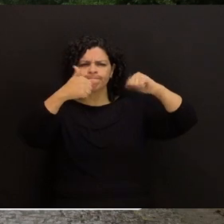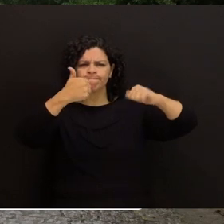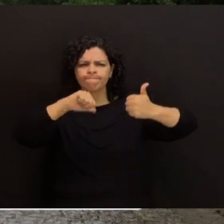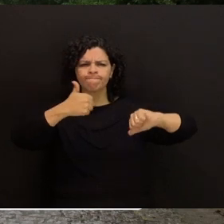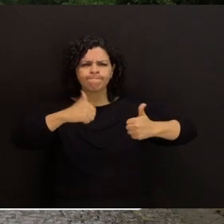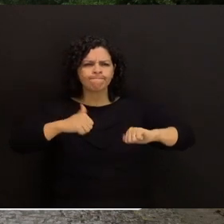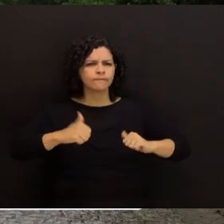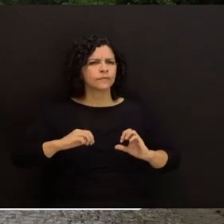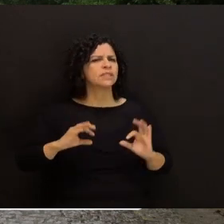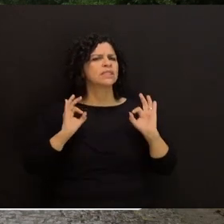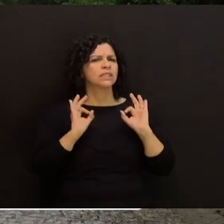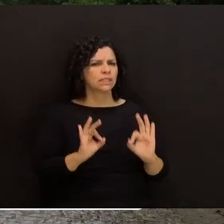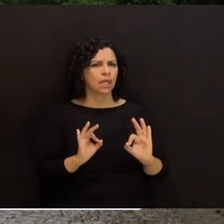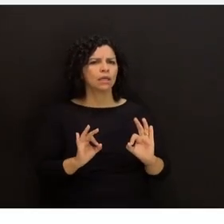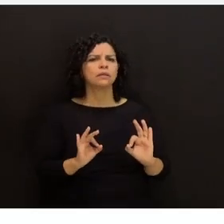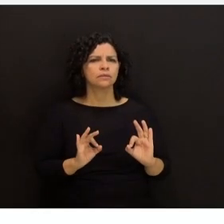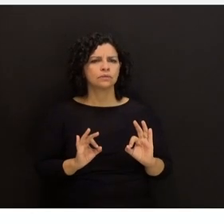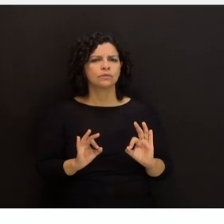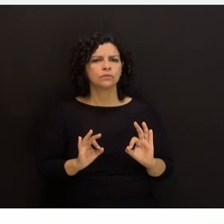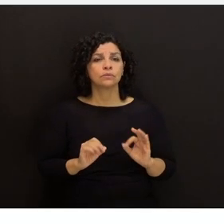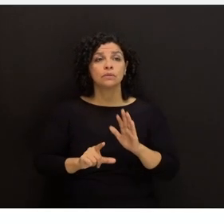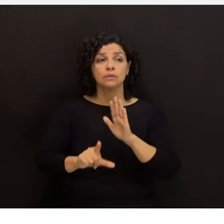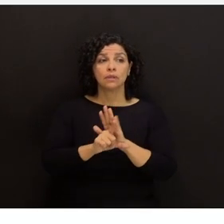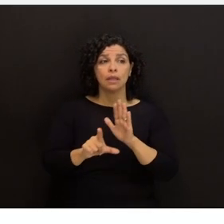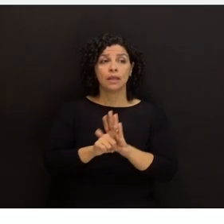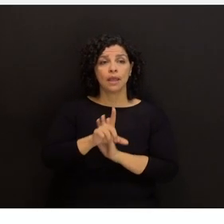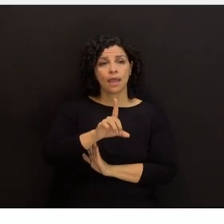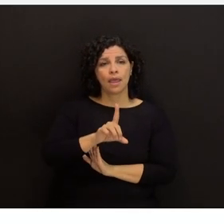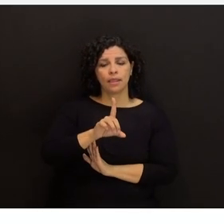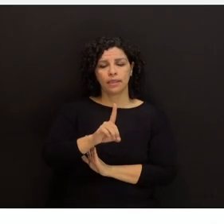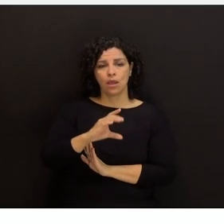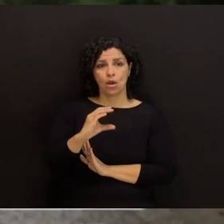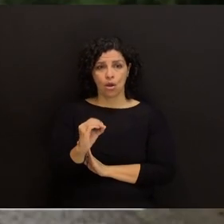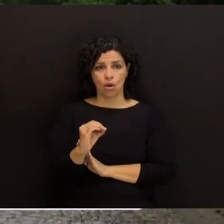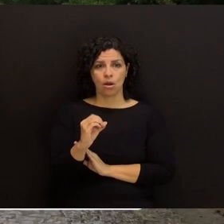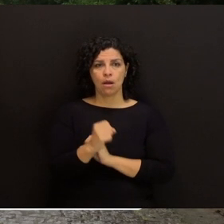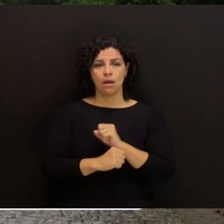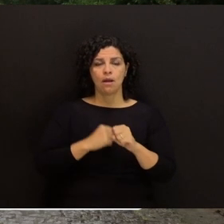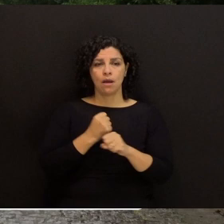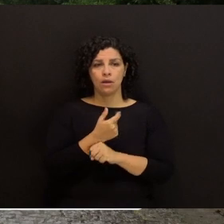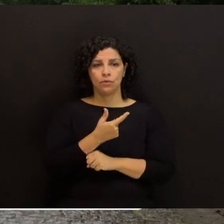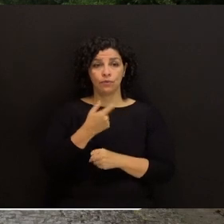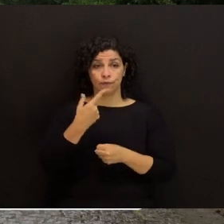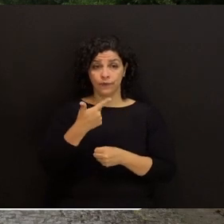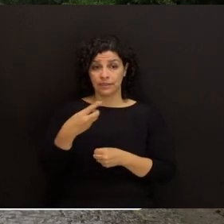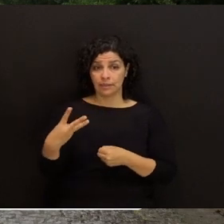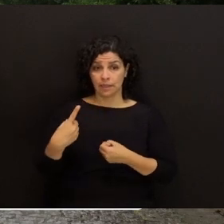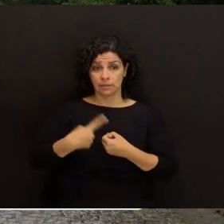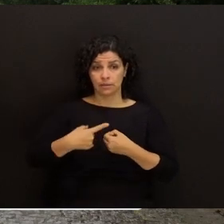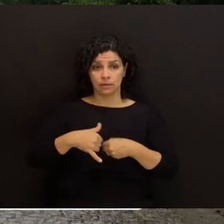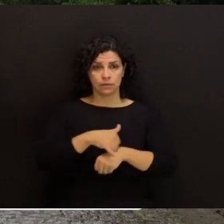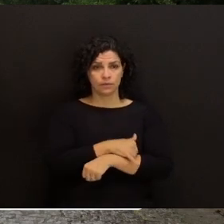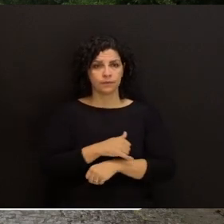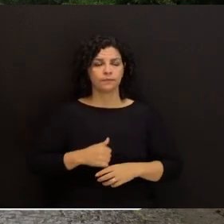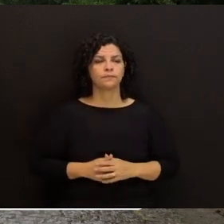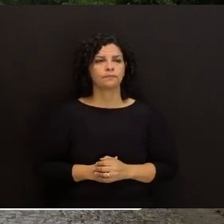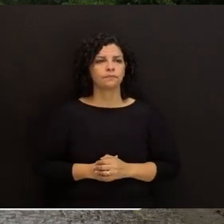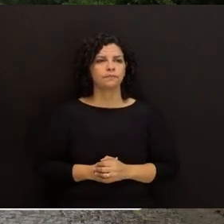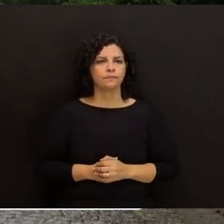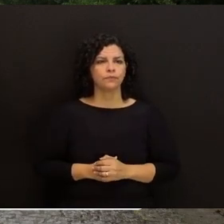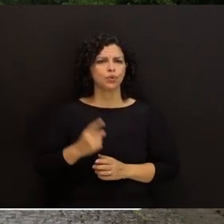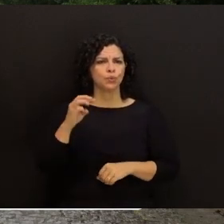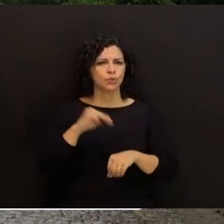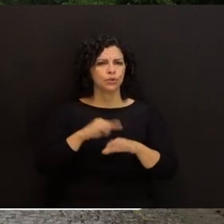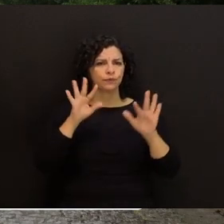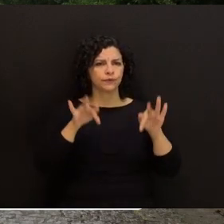muito forte na lei orçamentária desse município Presidente mais um